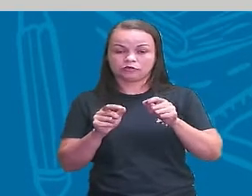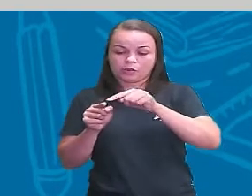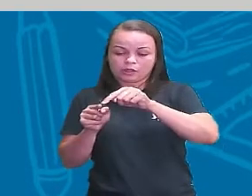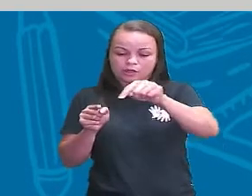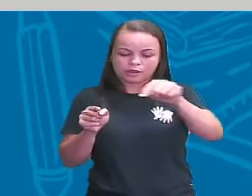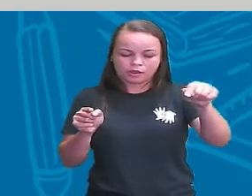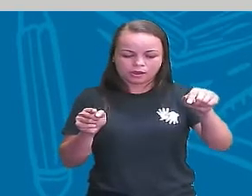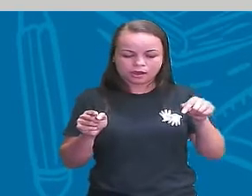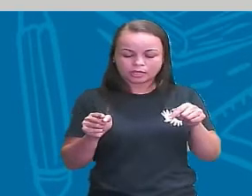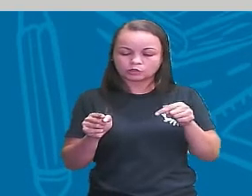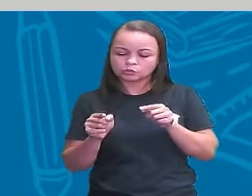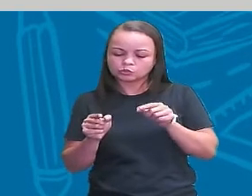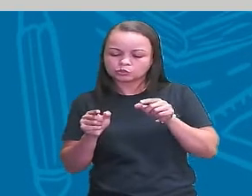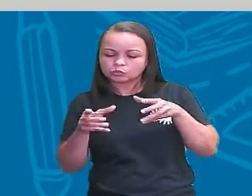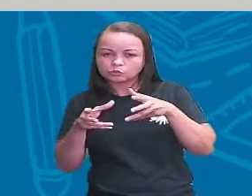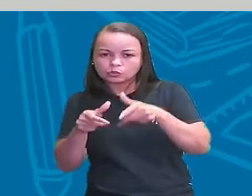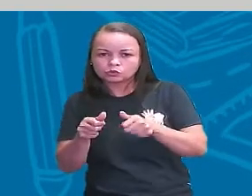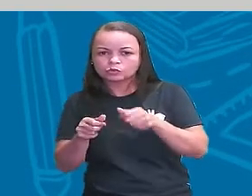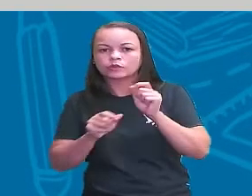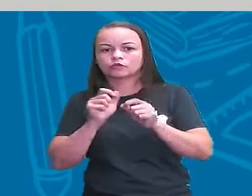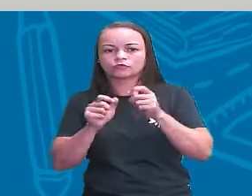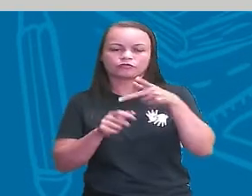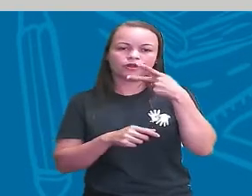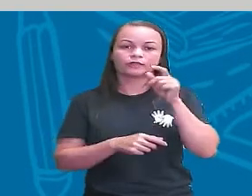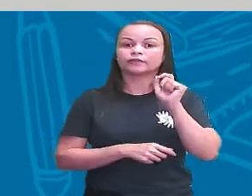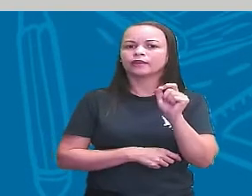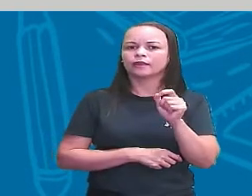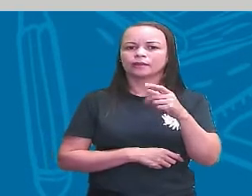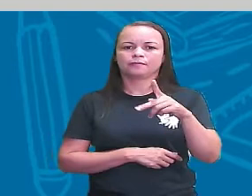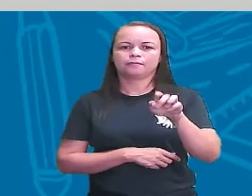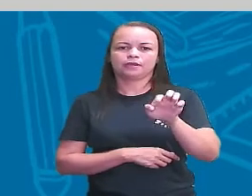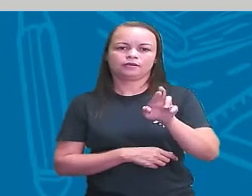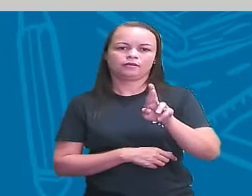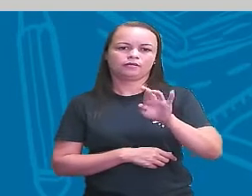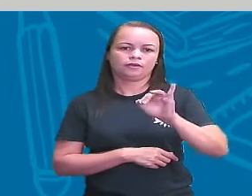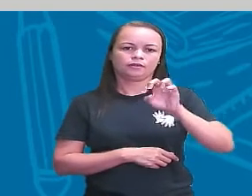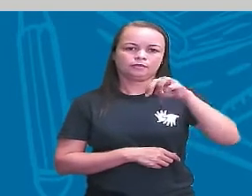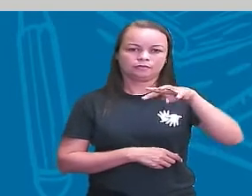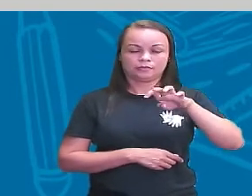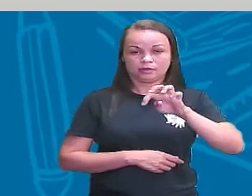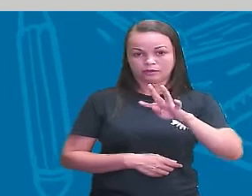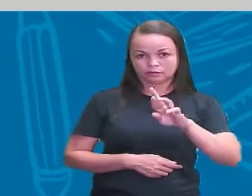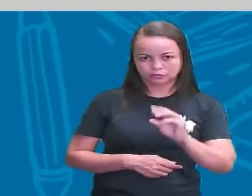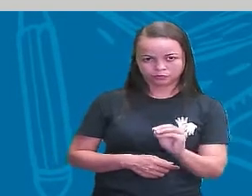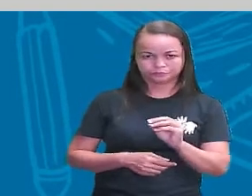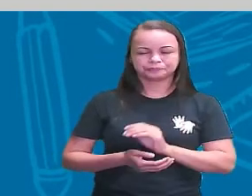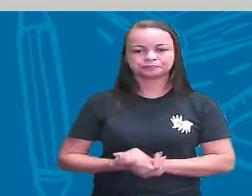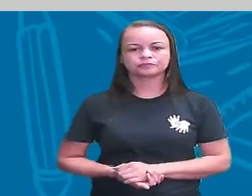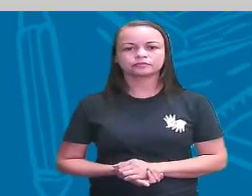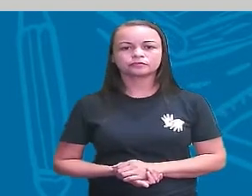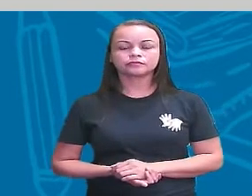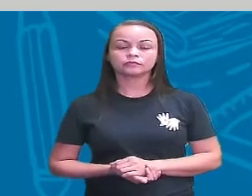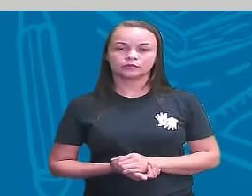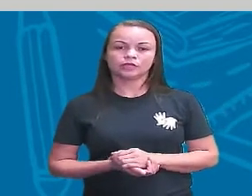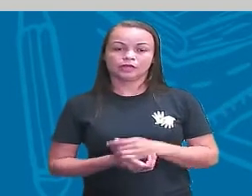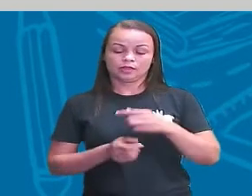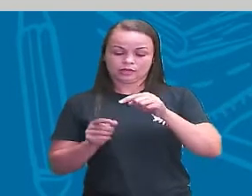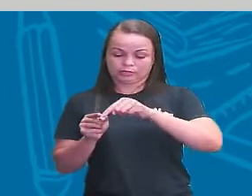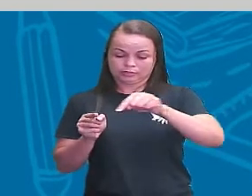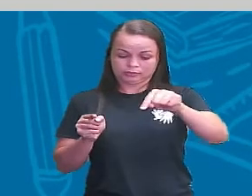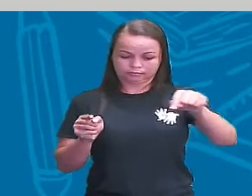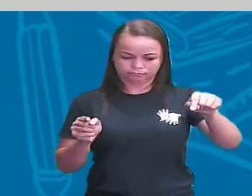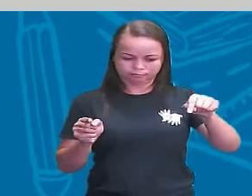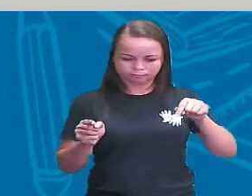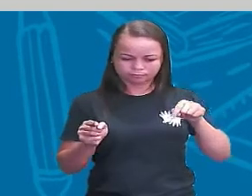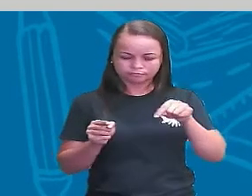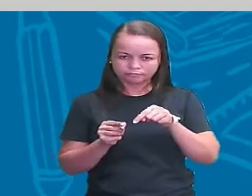figura, então eu estou falando do perímetro, ok? Ó, o perímetro é a medida do contorno de uma